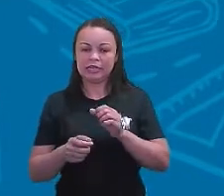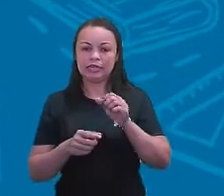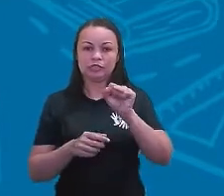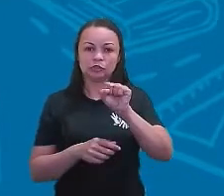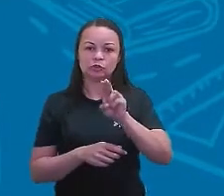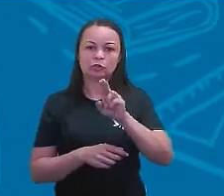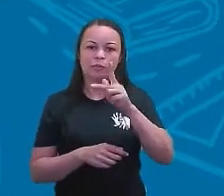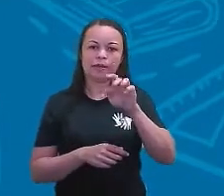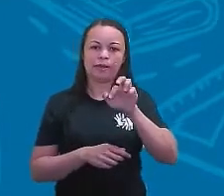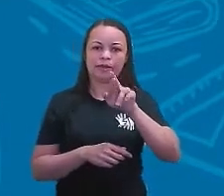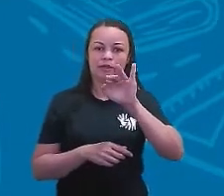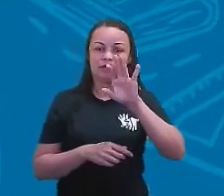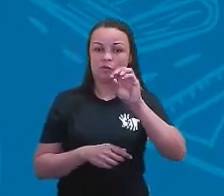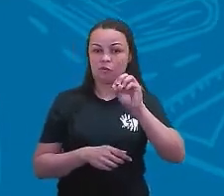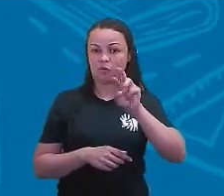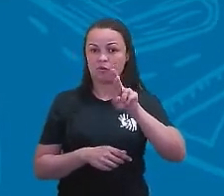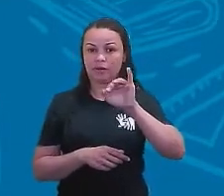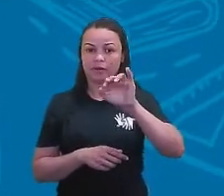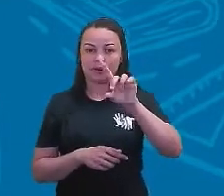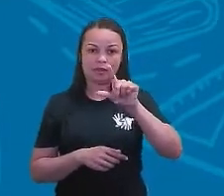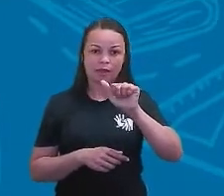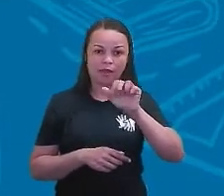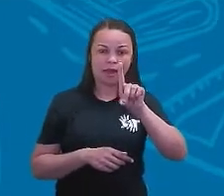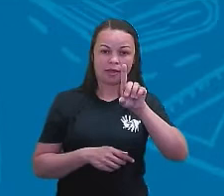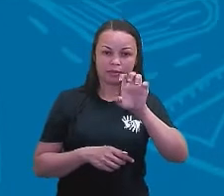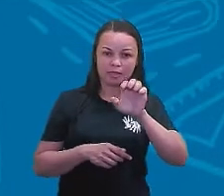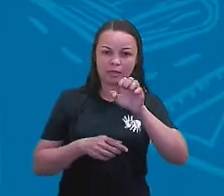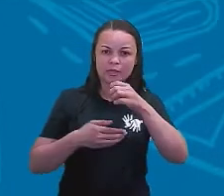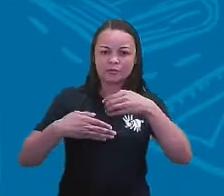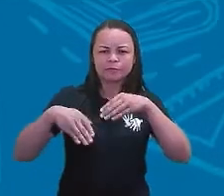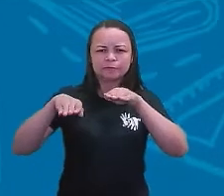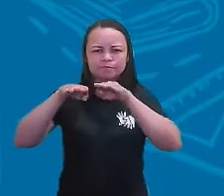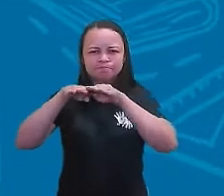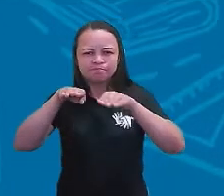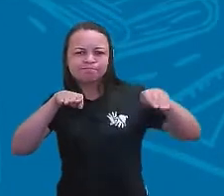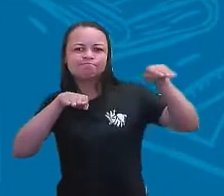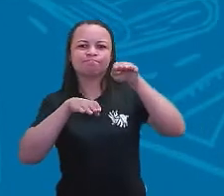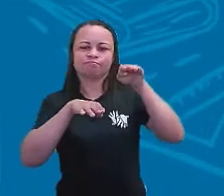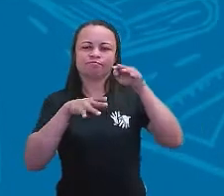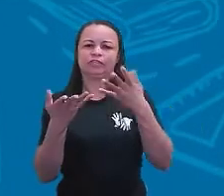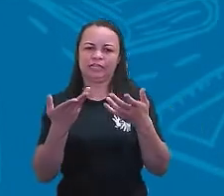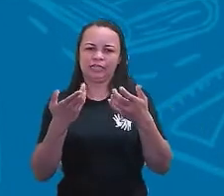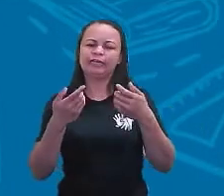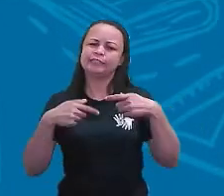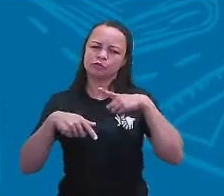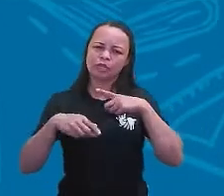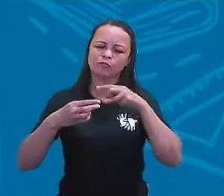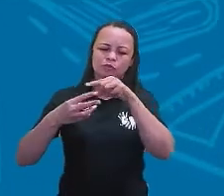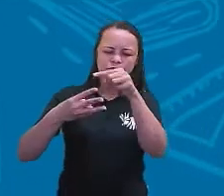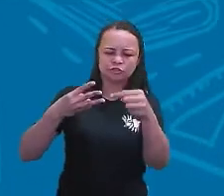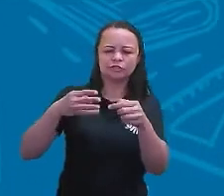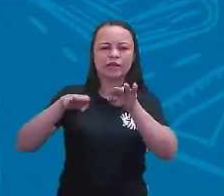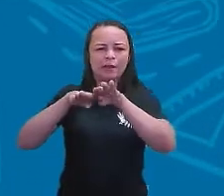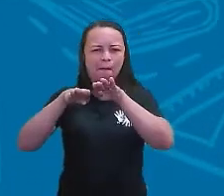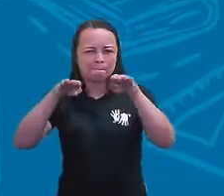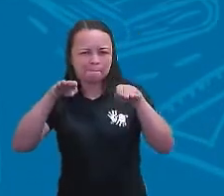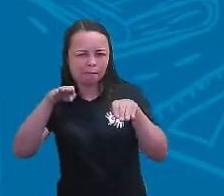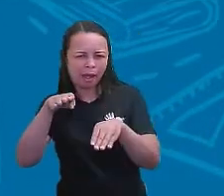elevação, tá? Então a gente tem comparativo de superioridade, inferioridade e